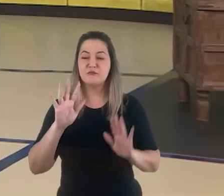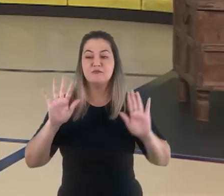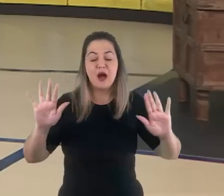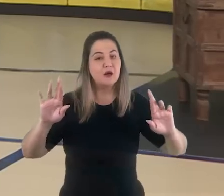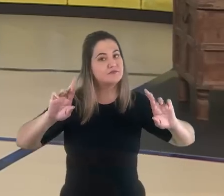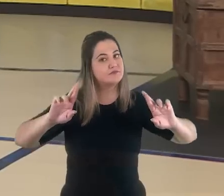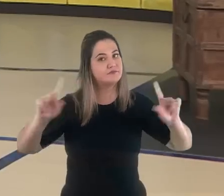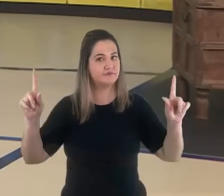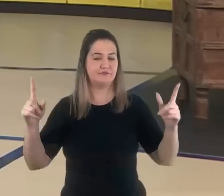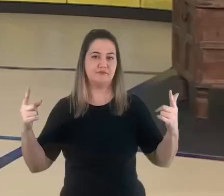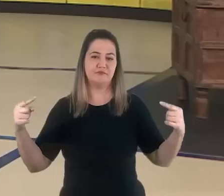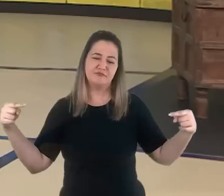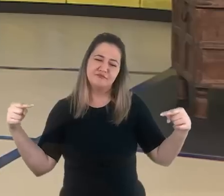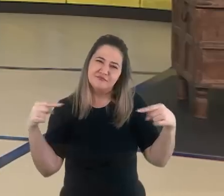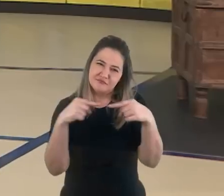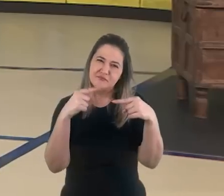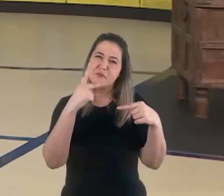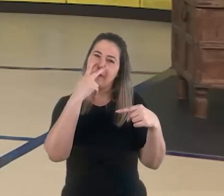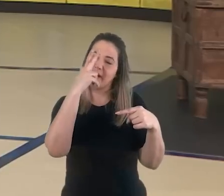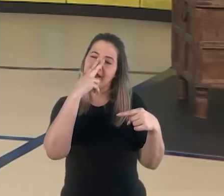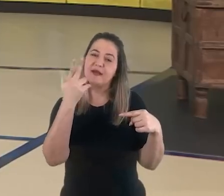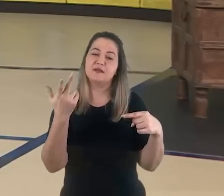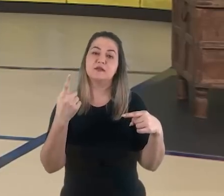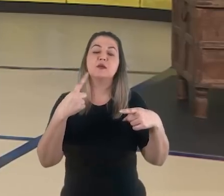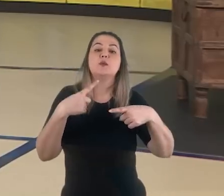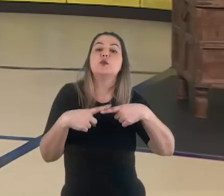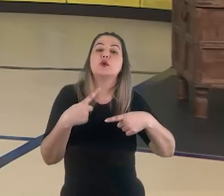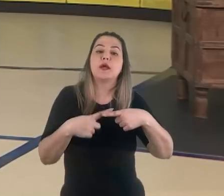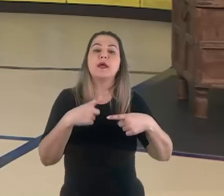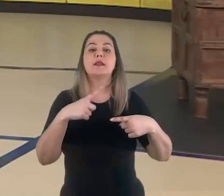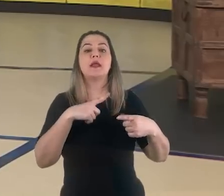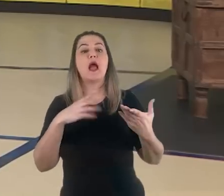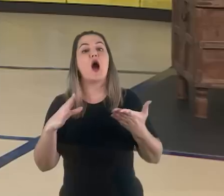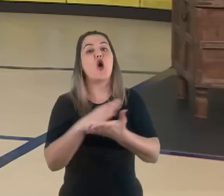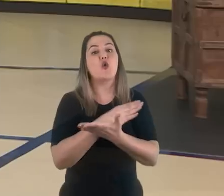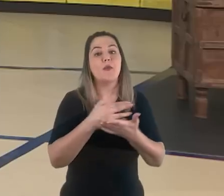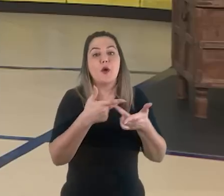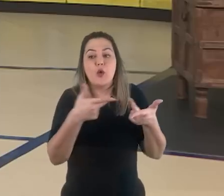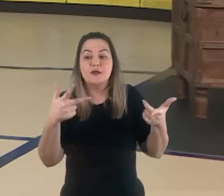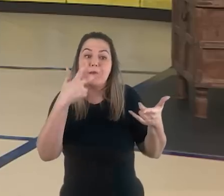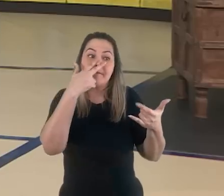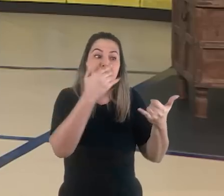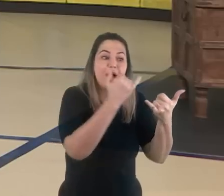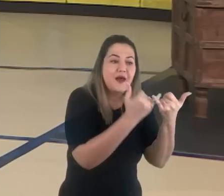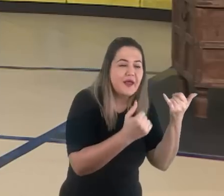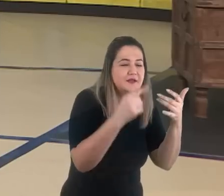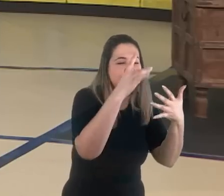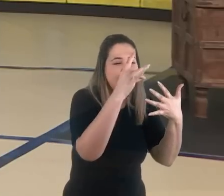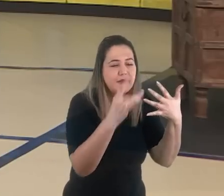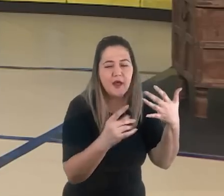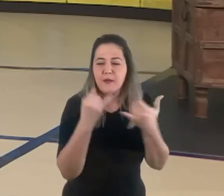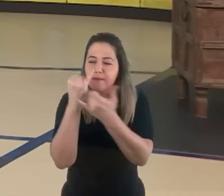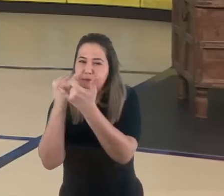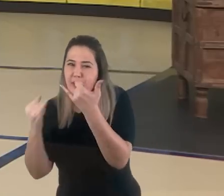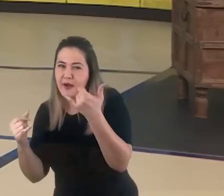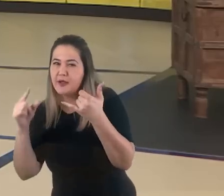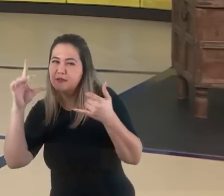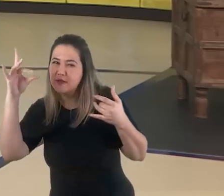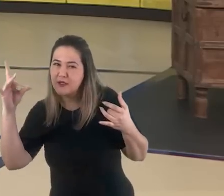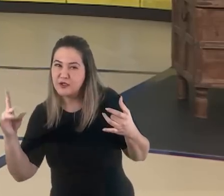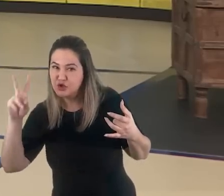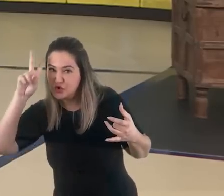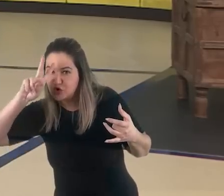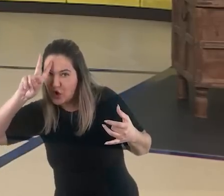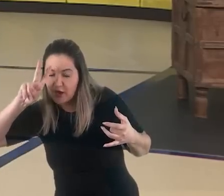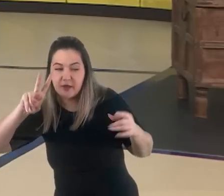de relacionadas a Daniel, no sentido que tem alguma afinidade primária na literatura apocalíptica. É como se